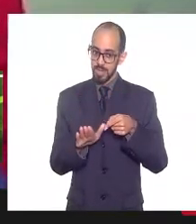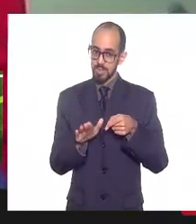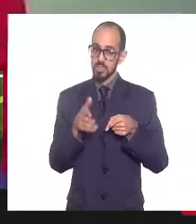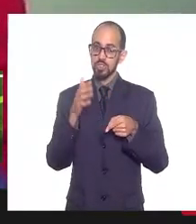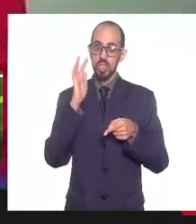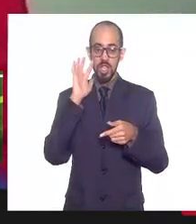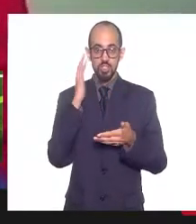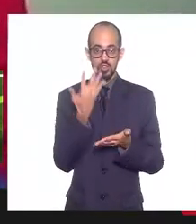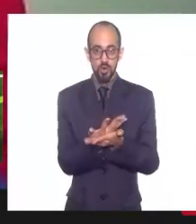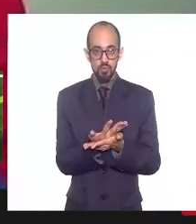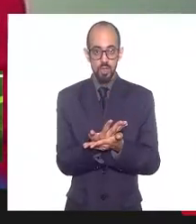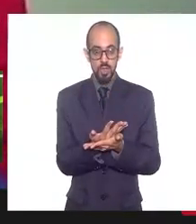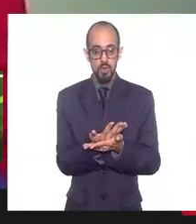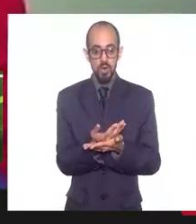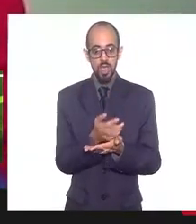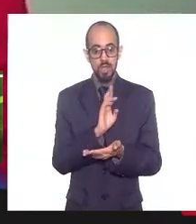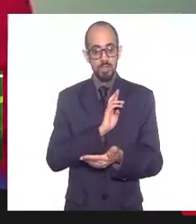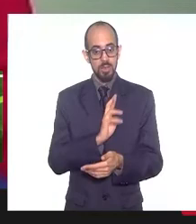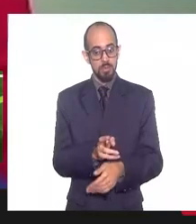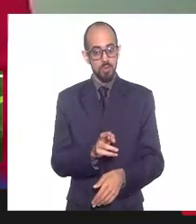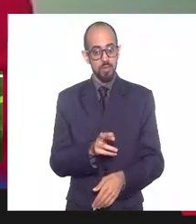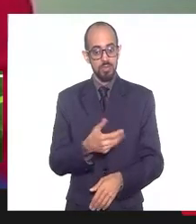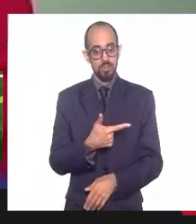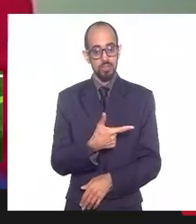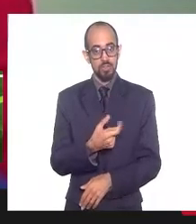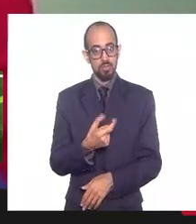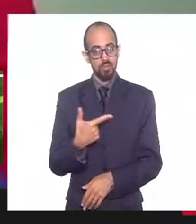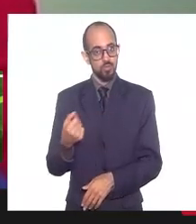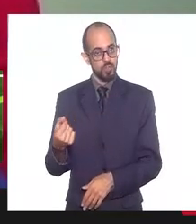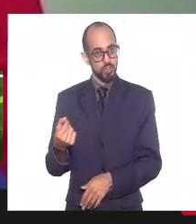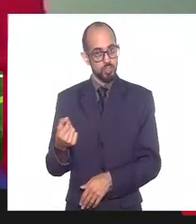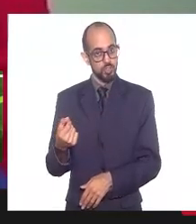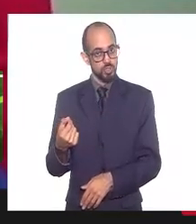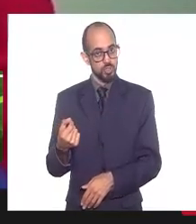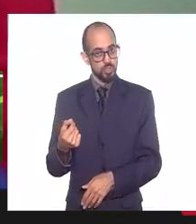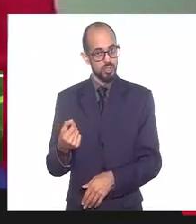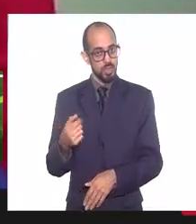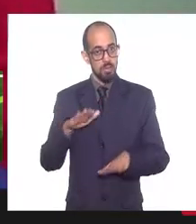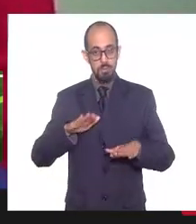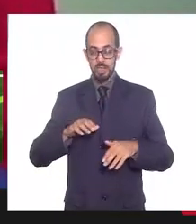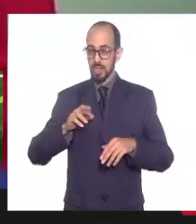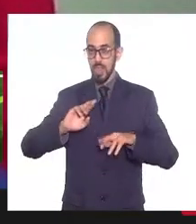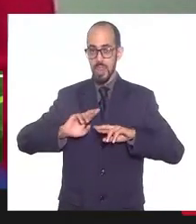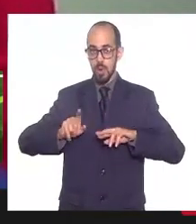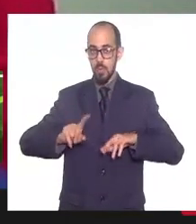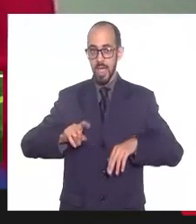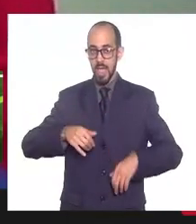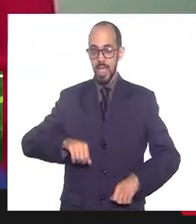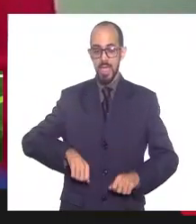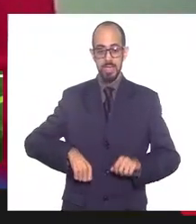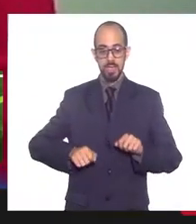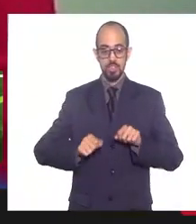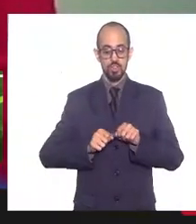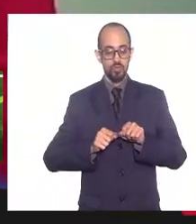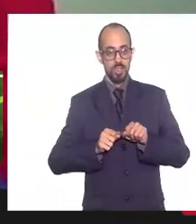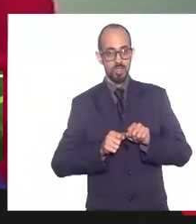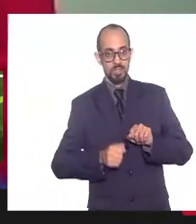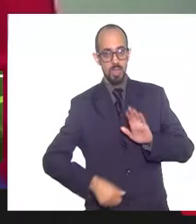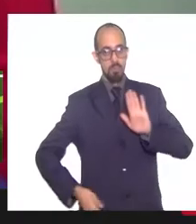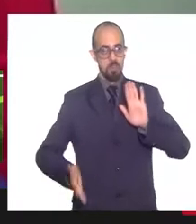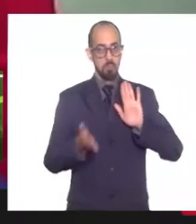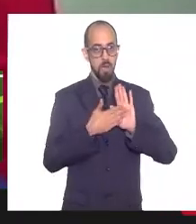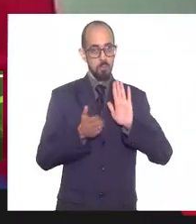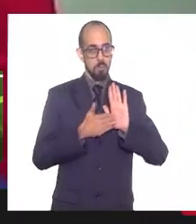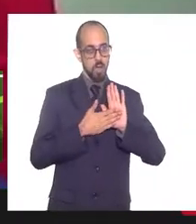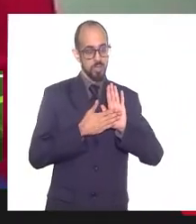a reprovação das contas de 2020. Então, não basta que a gente faça previsão, é